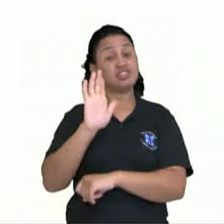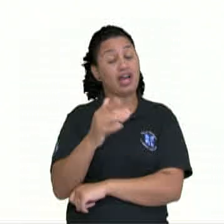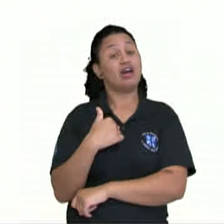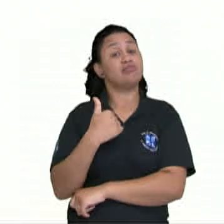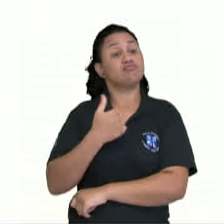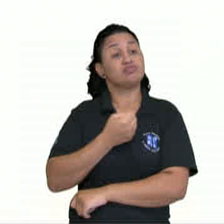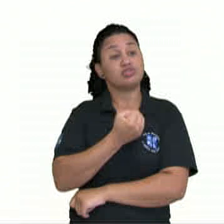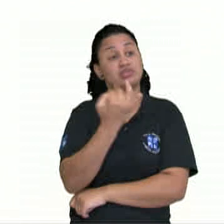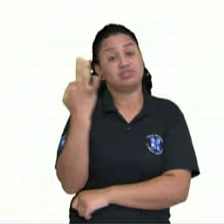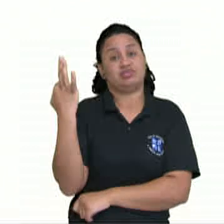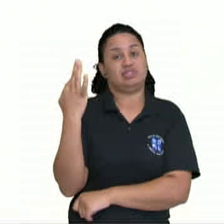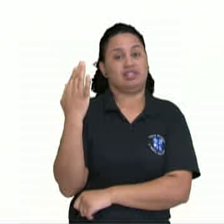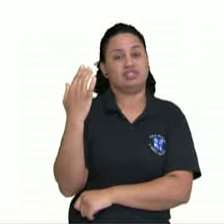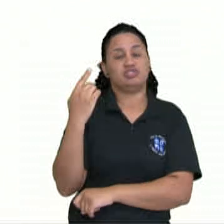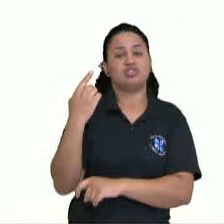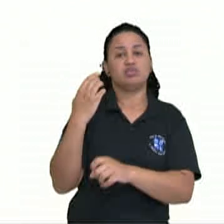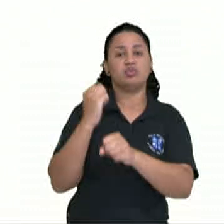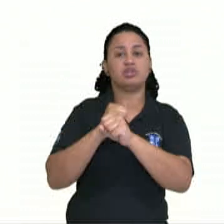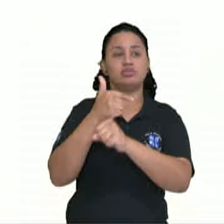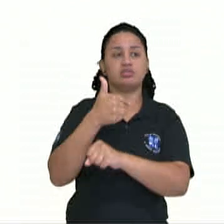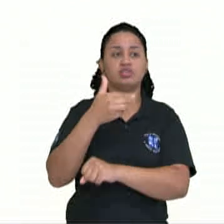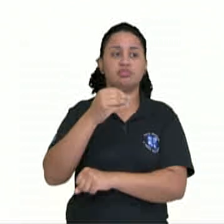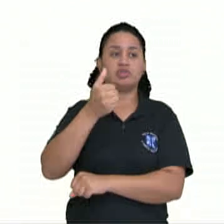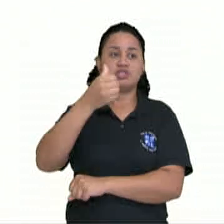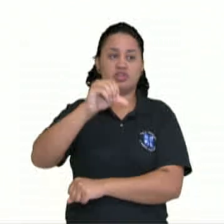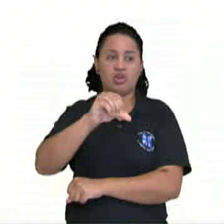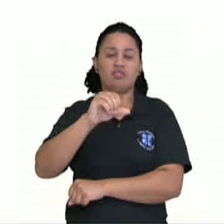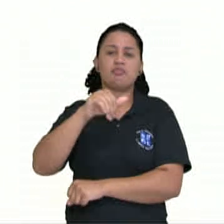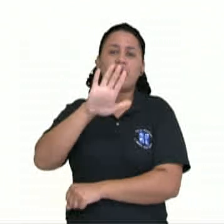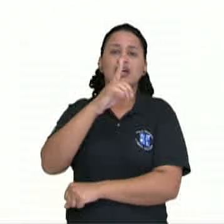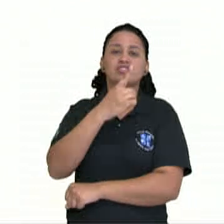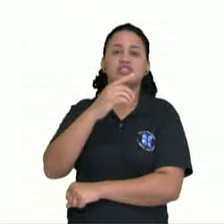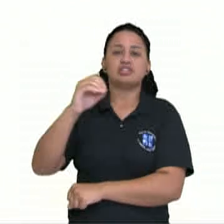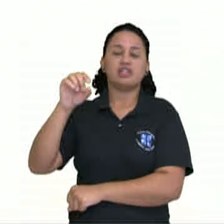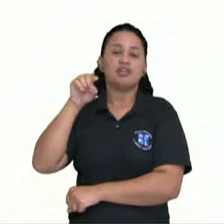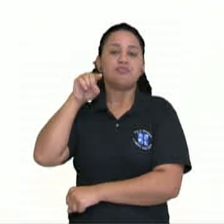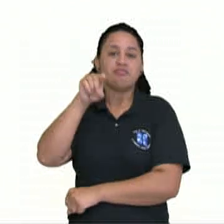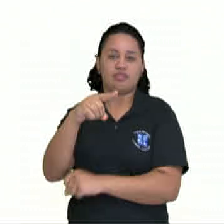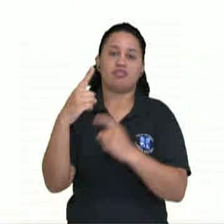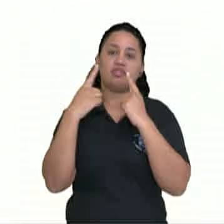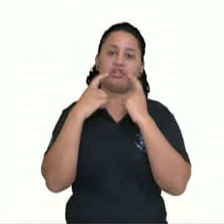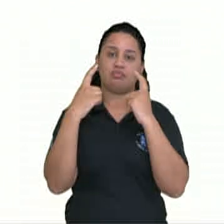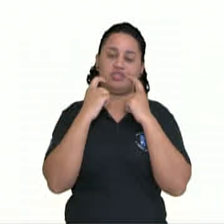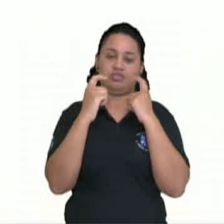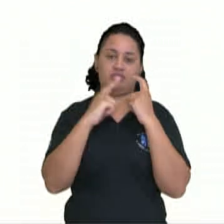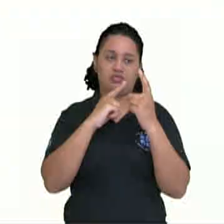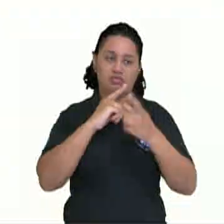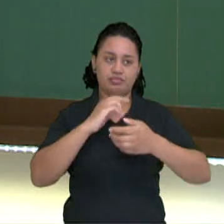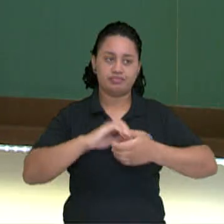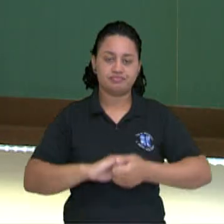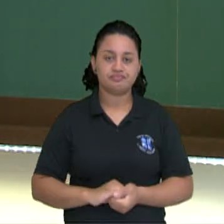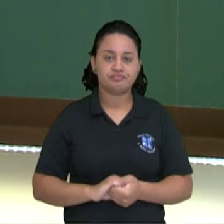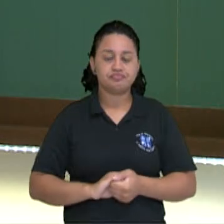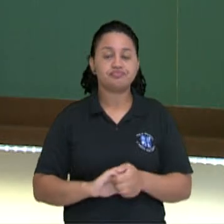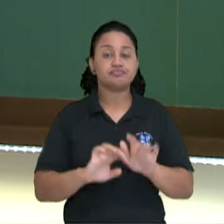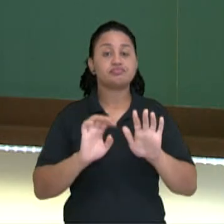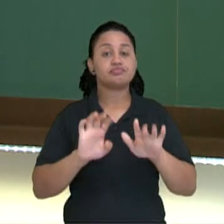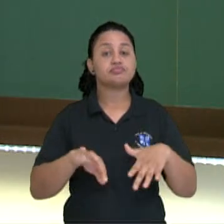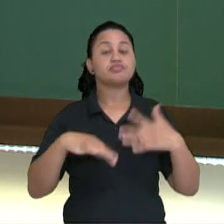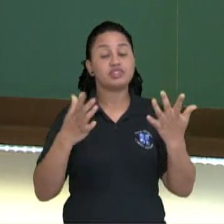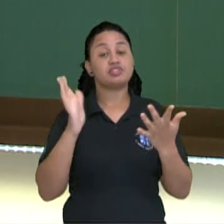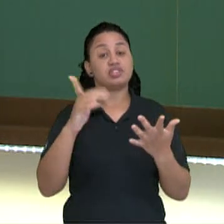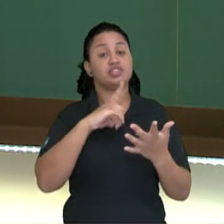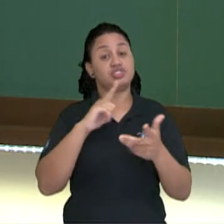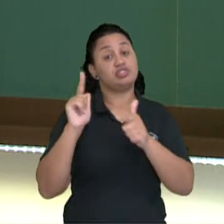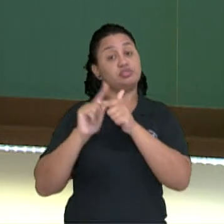quantidade em 2019, passando de 100 mil reclamações. Então, já havia